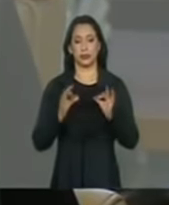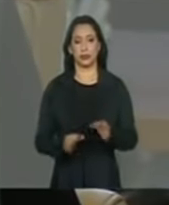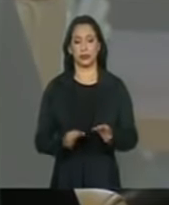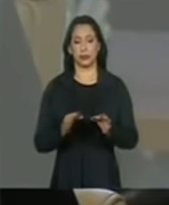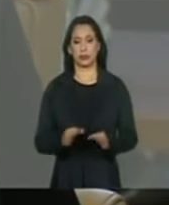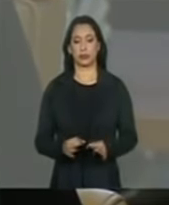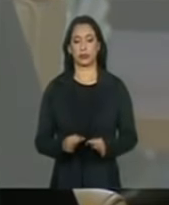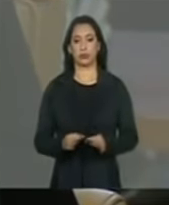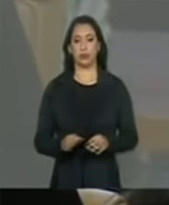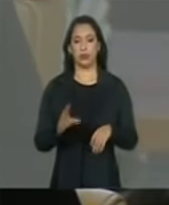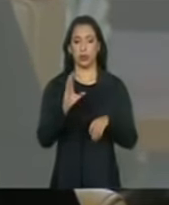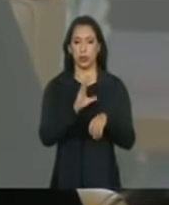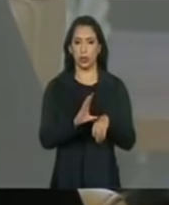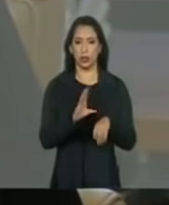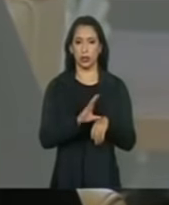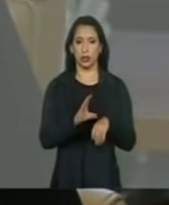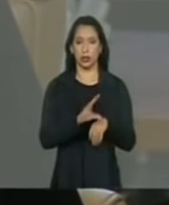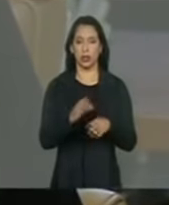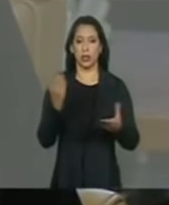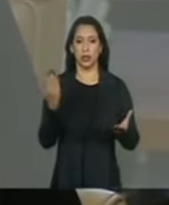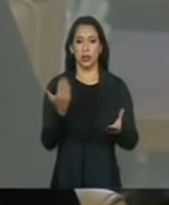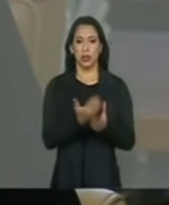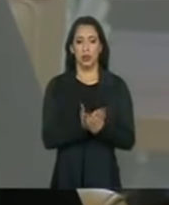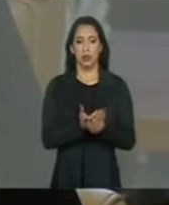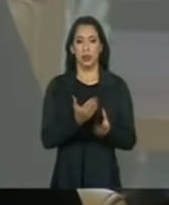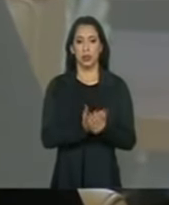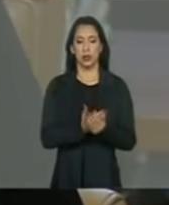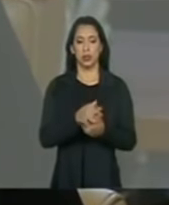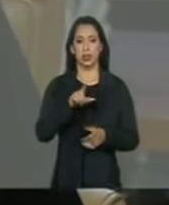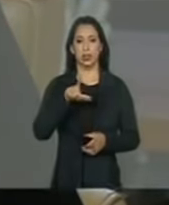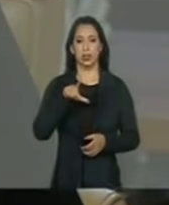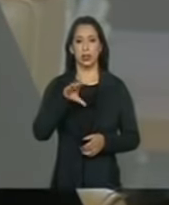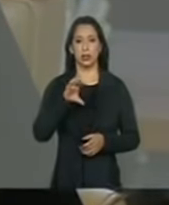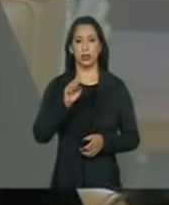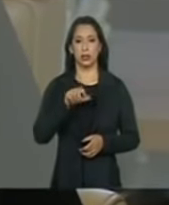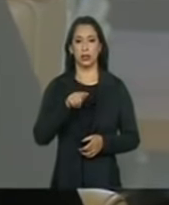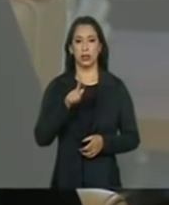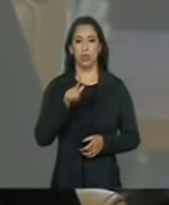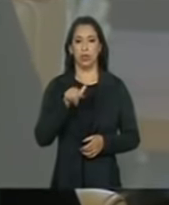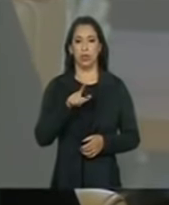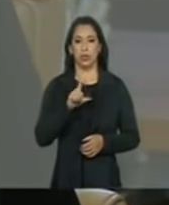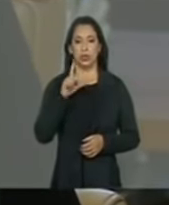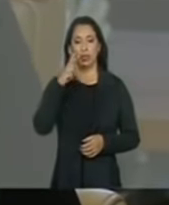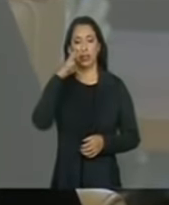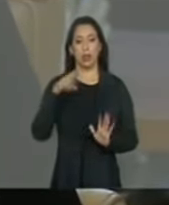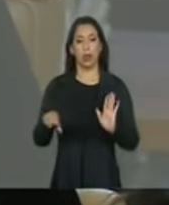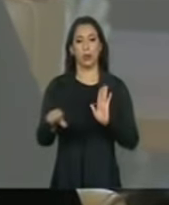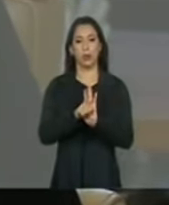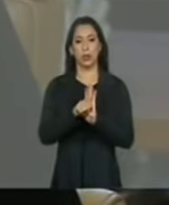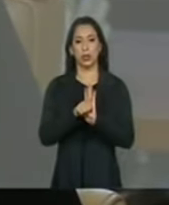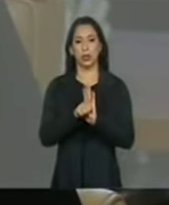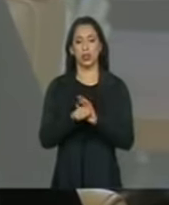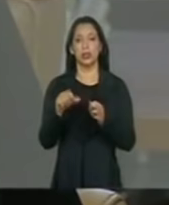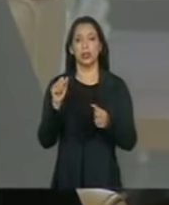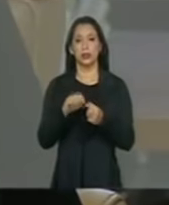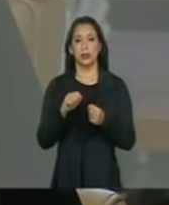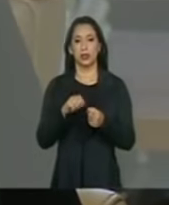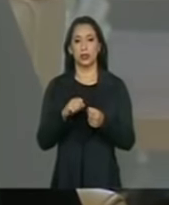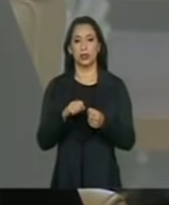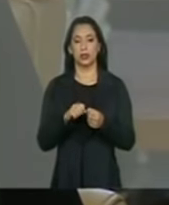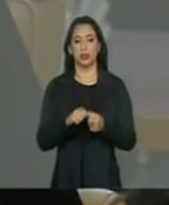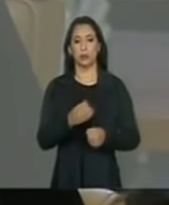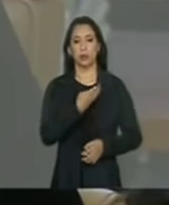do devido processo legal todas as modalidades de crime praticados por agentes públicos